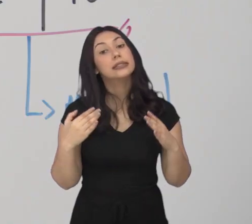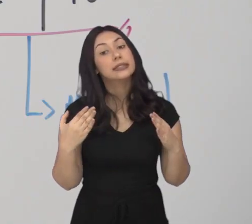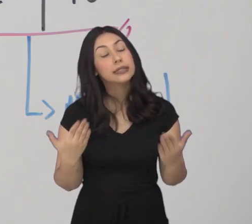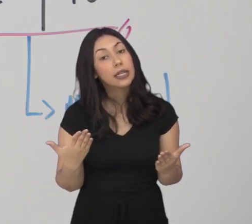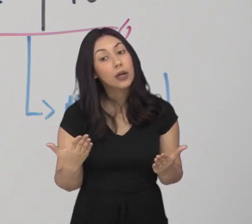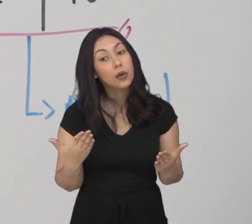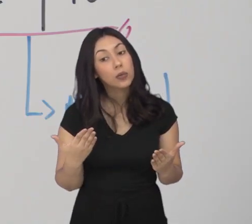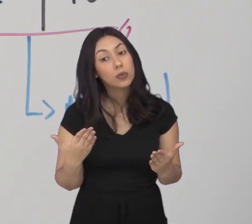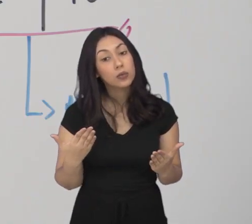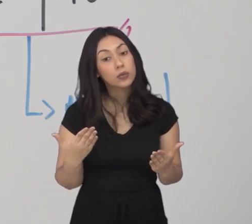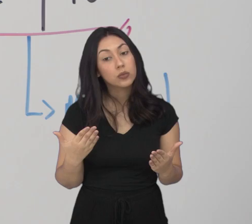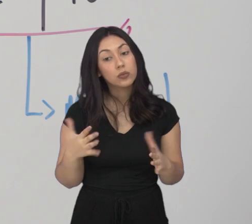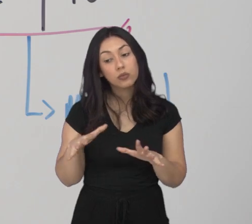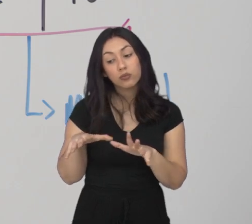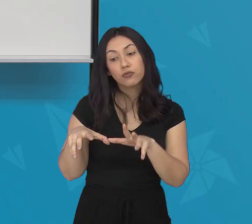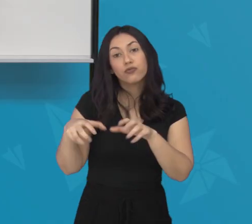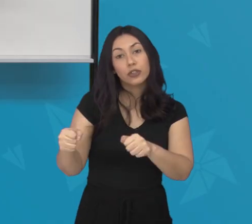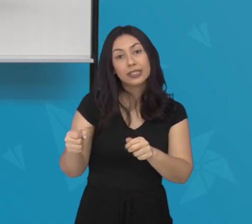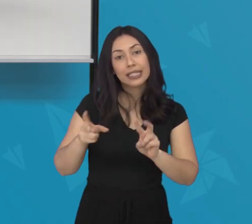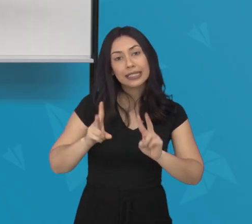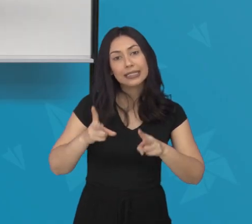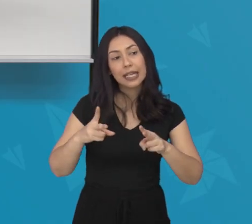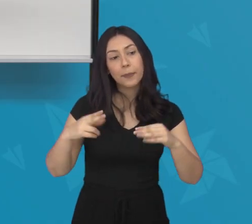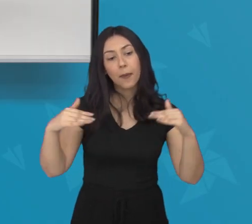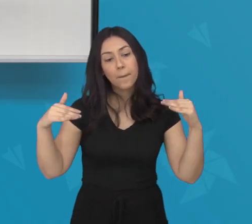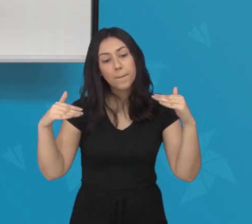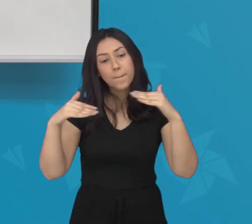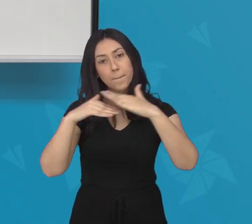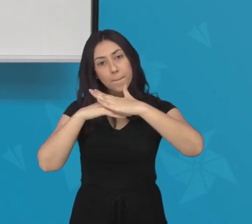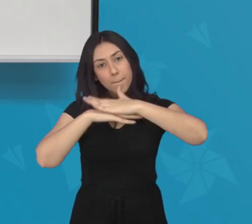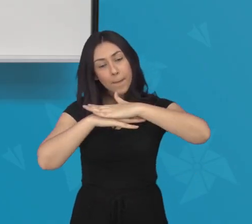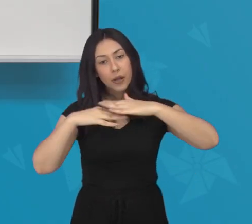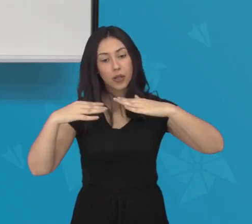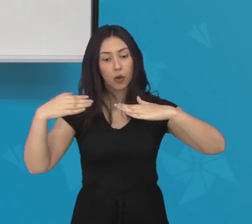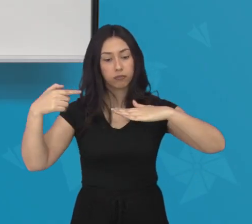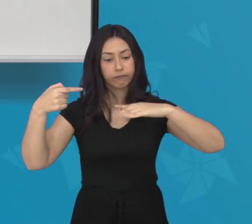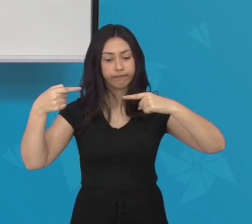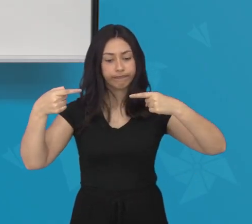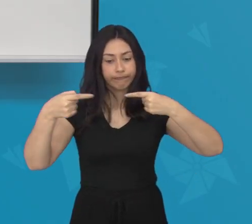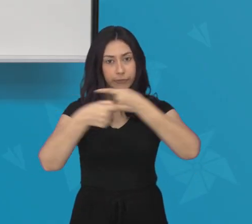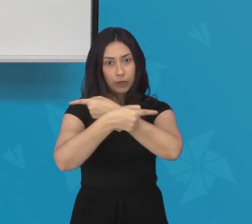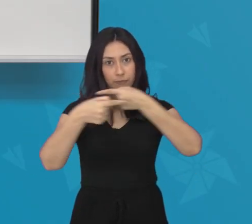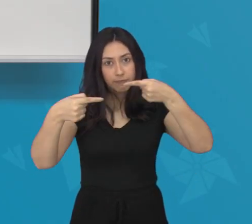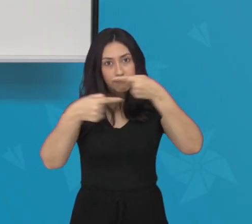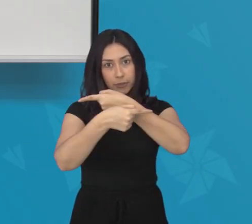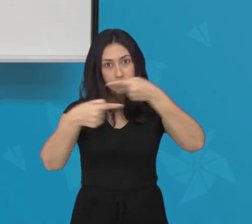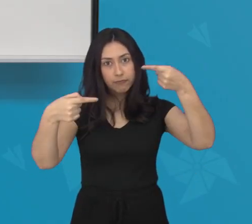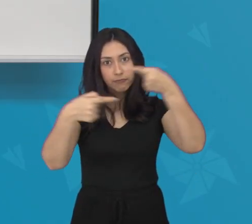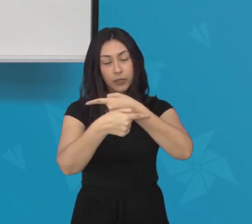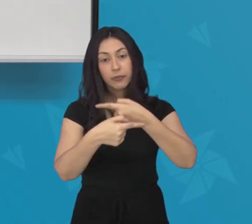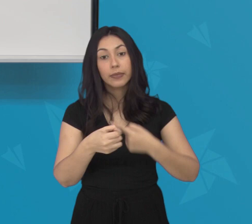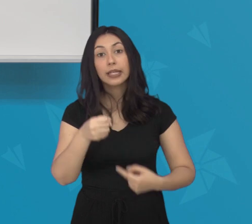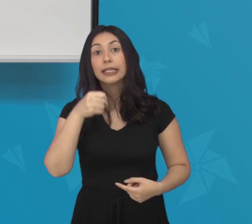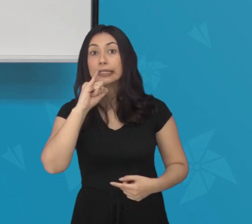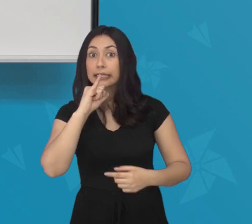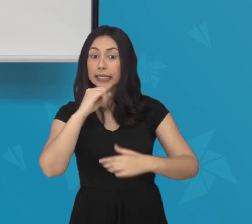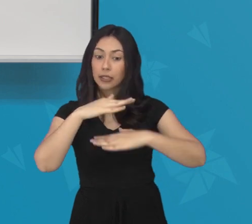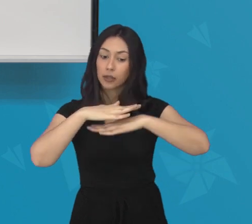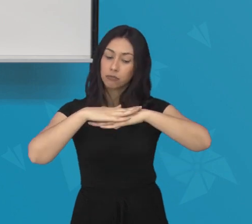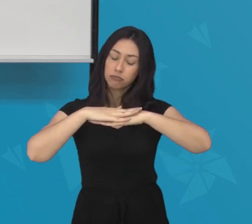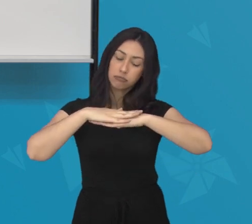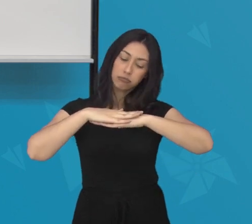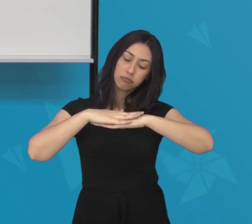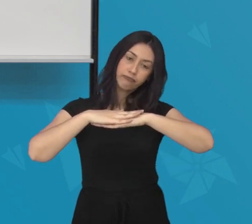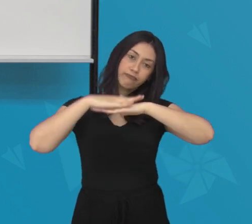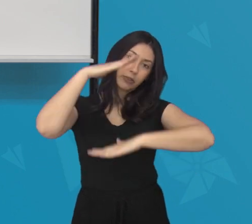que a força de atrito seja paralela à superfície. Mais uma vez, se eu empurrar ou se eu